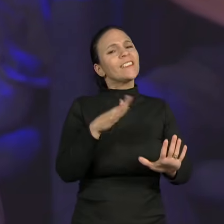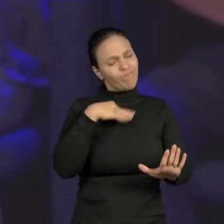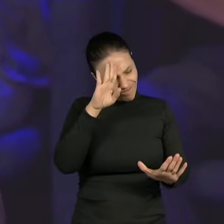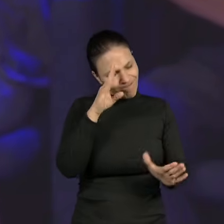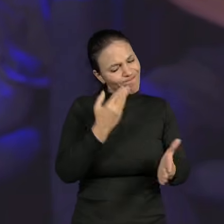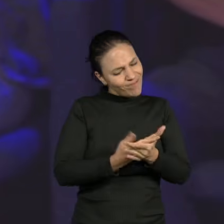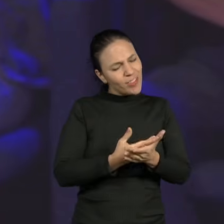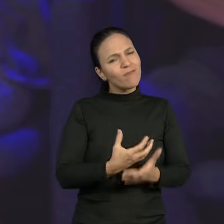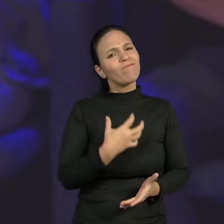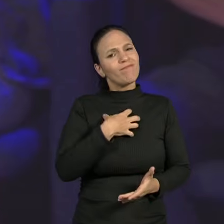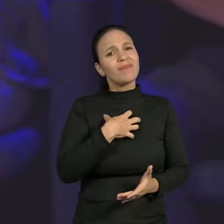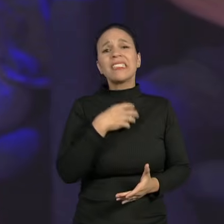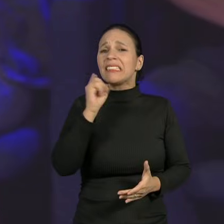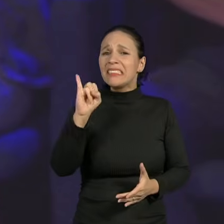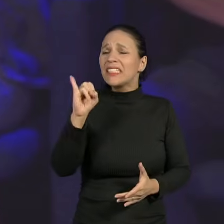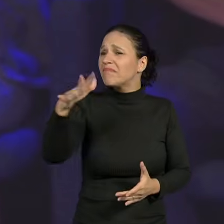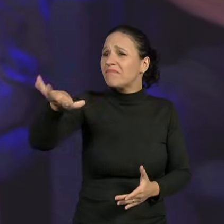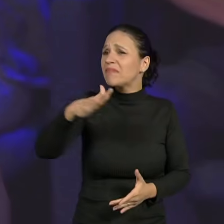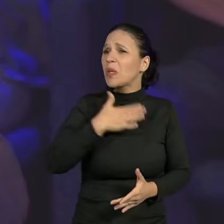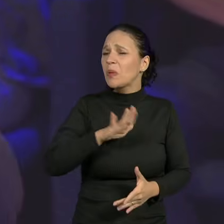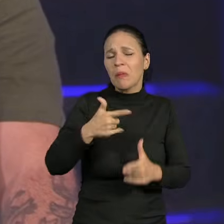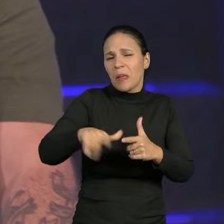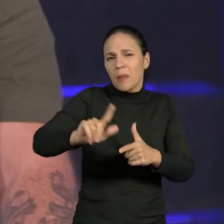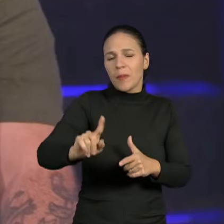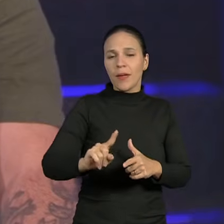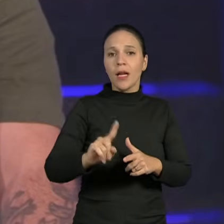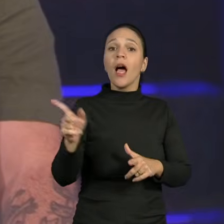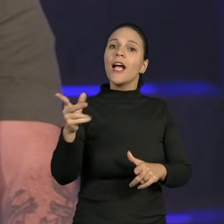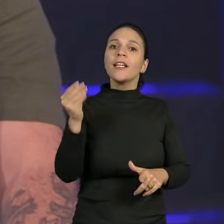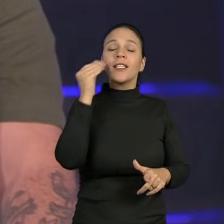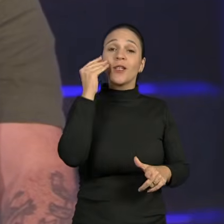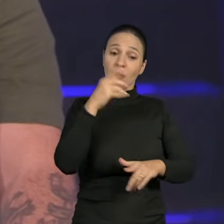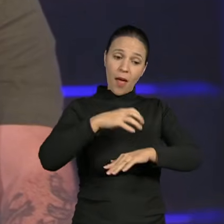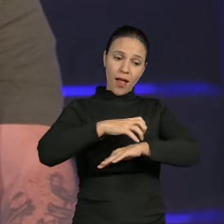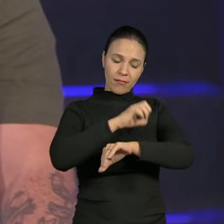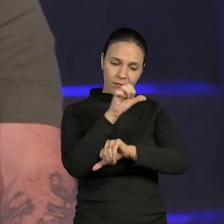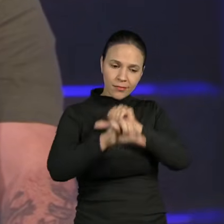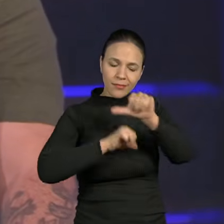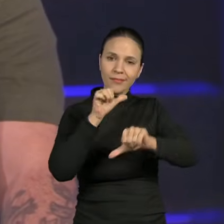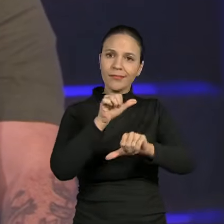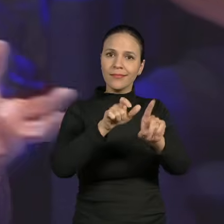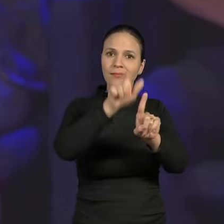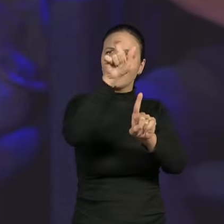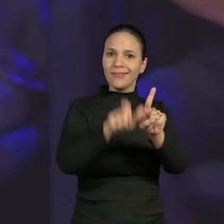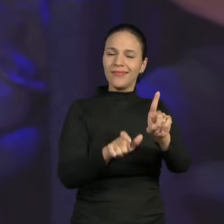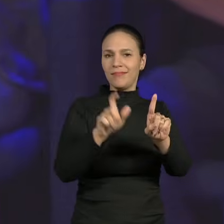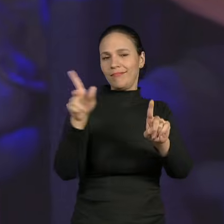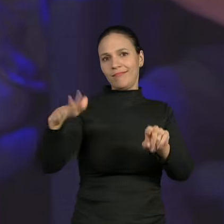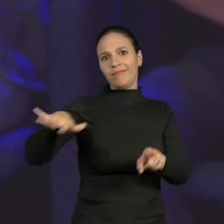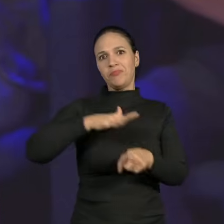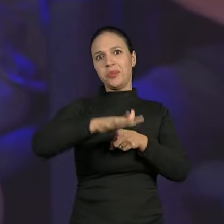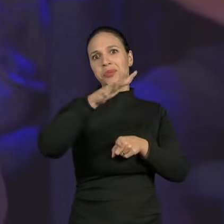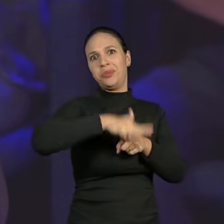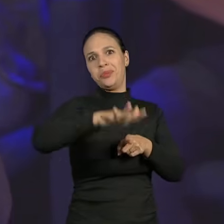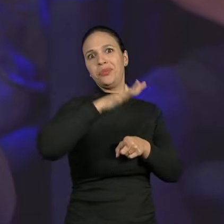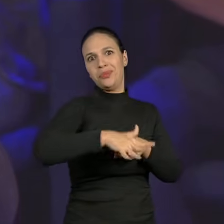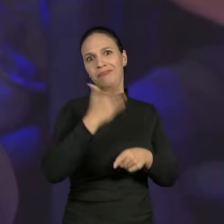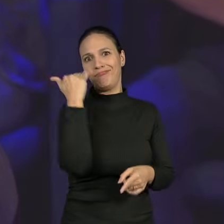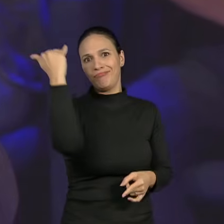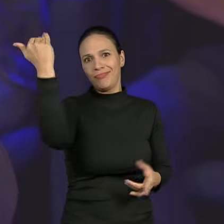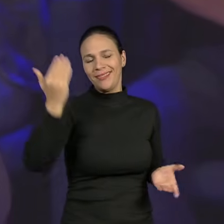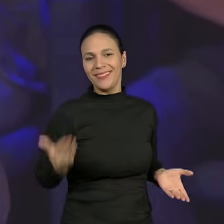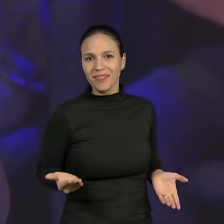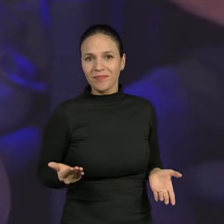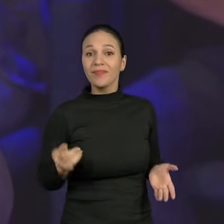vai nascer, se não der certo não tem problema, né? E aí ele humanizou a aranha e é o sucesso que é, né? Essa coisa